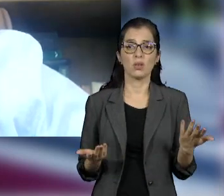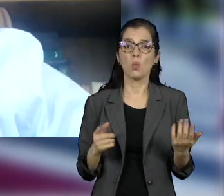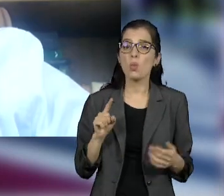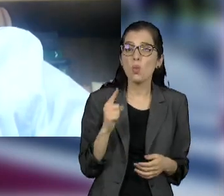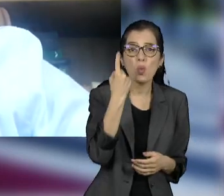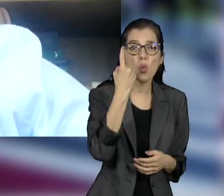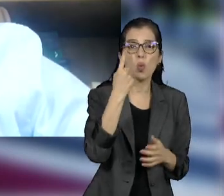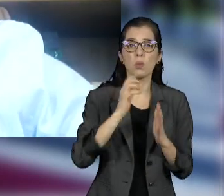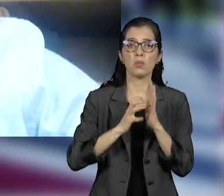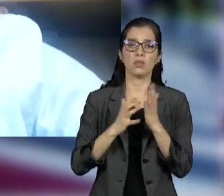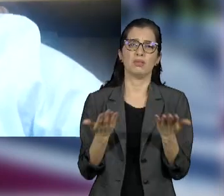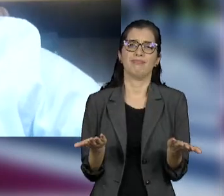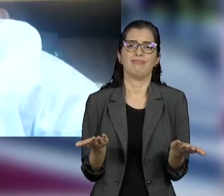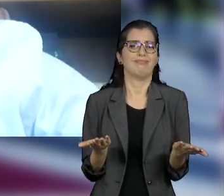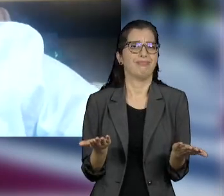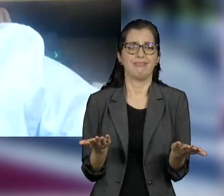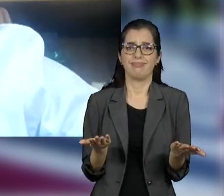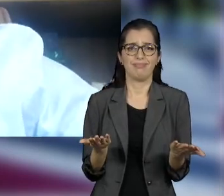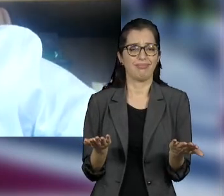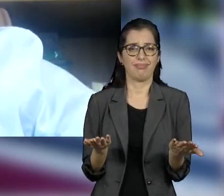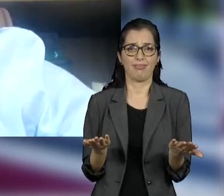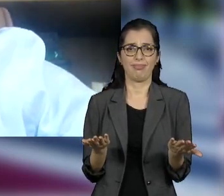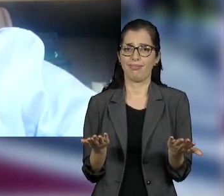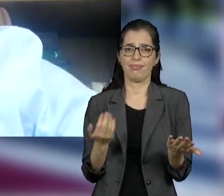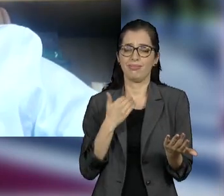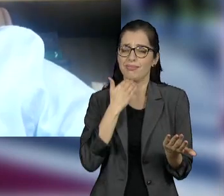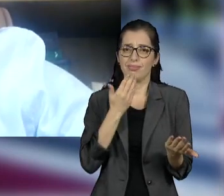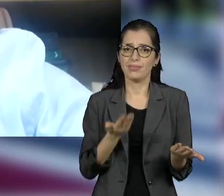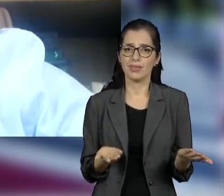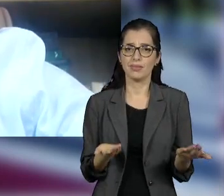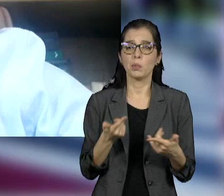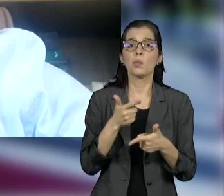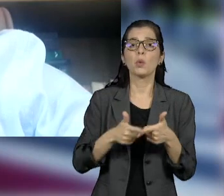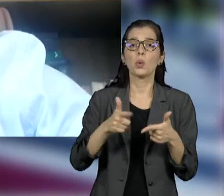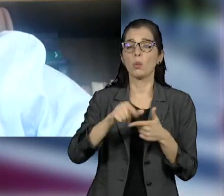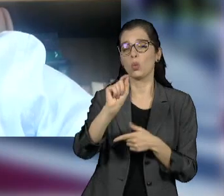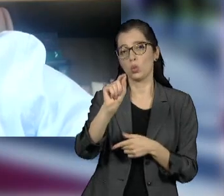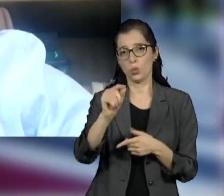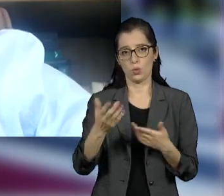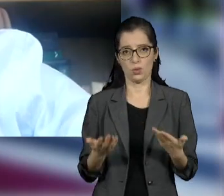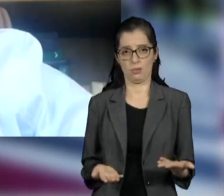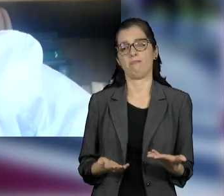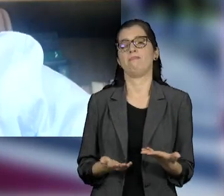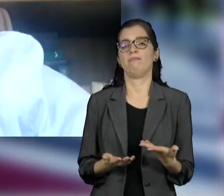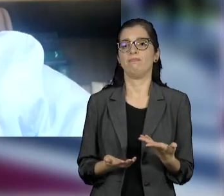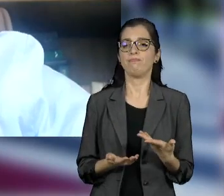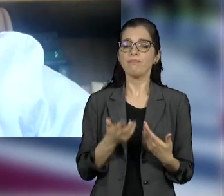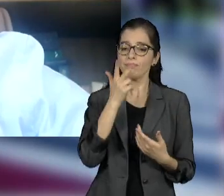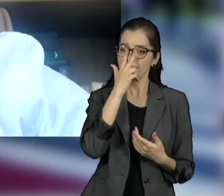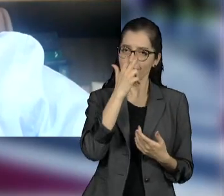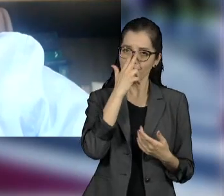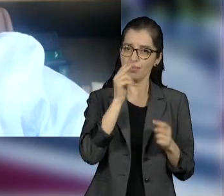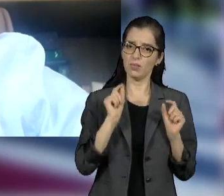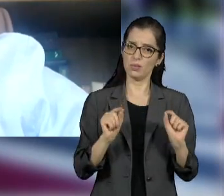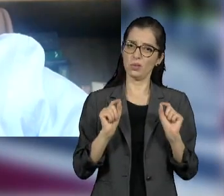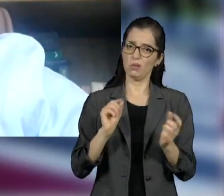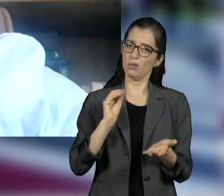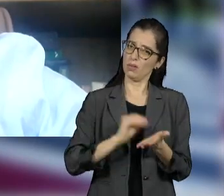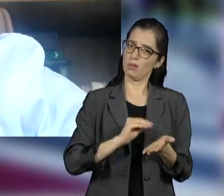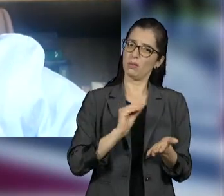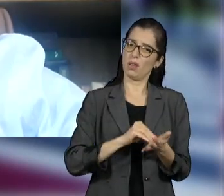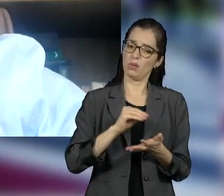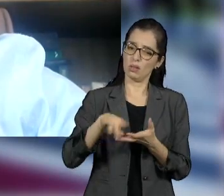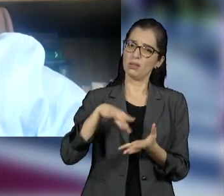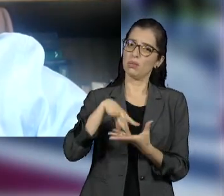Vereadores. Qual é a implicação disso? A implicação é uma redução efetiva da democracia, uma vez que a